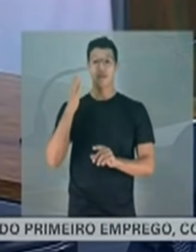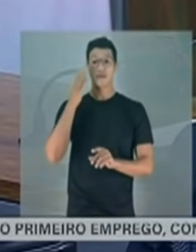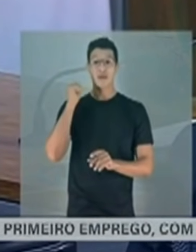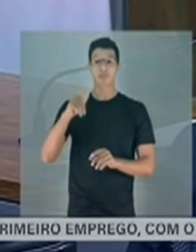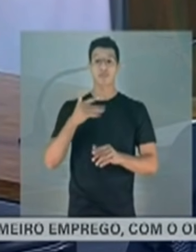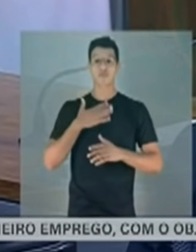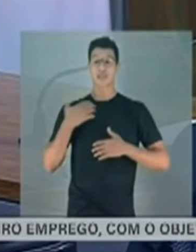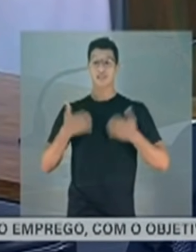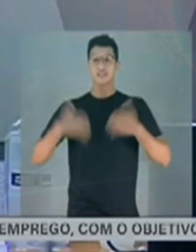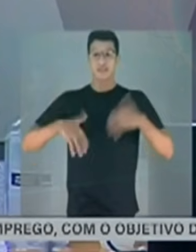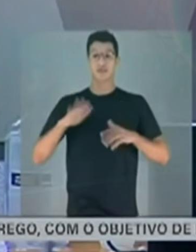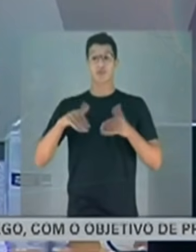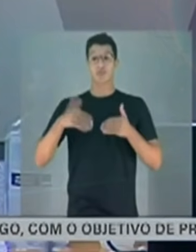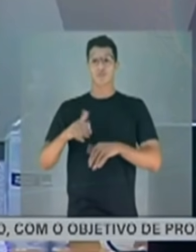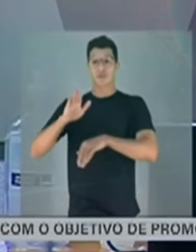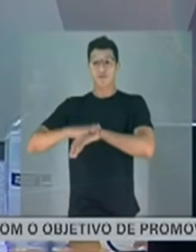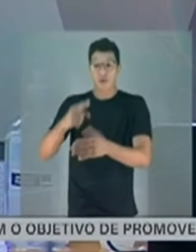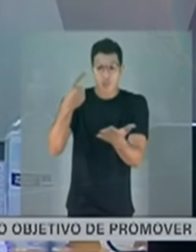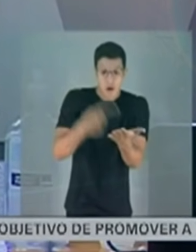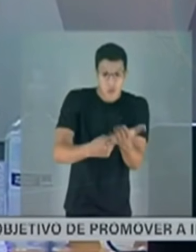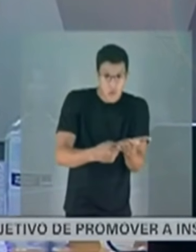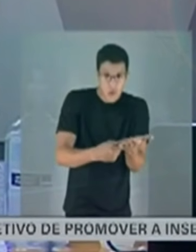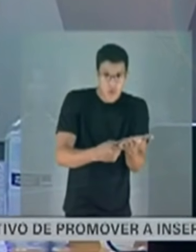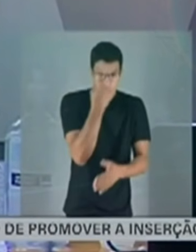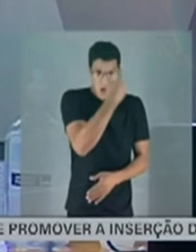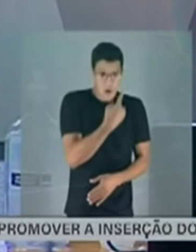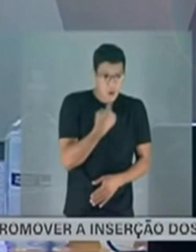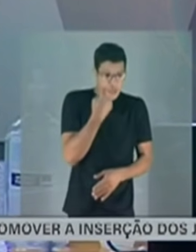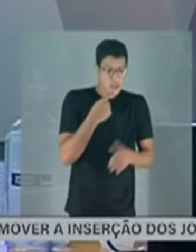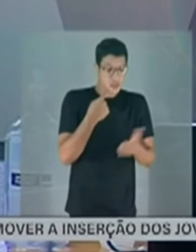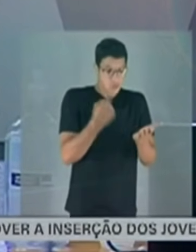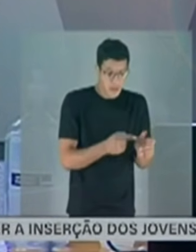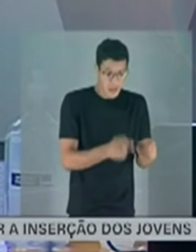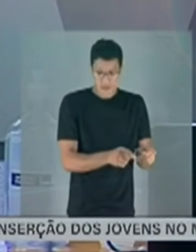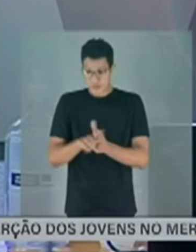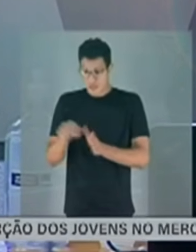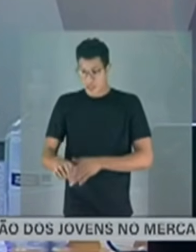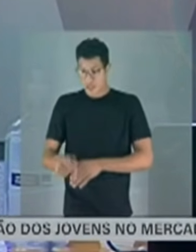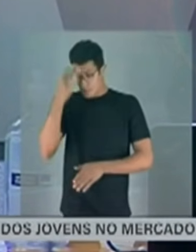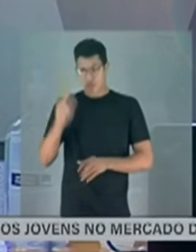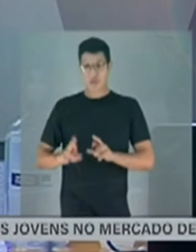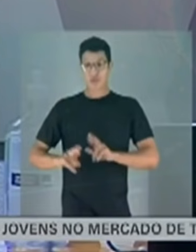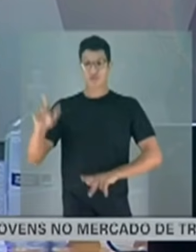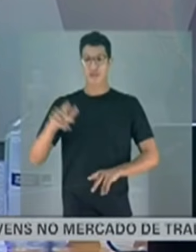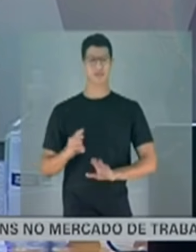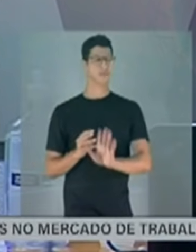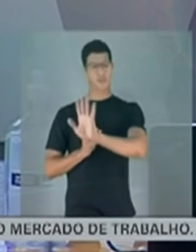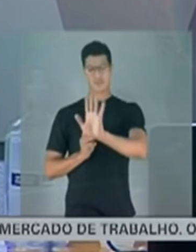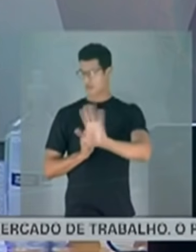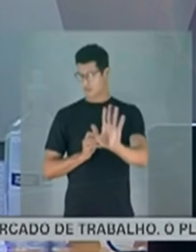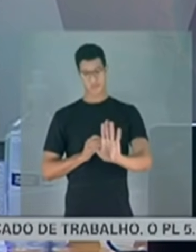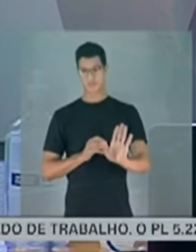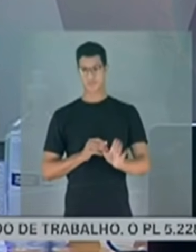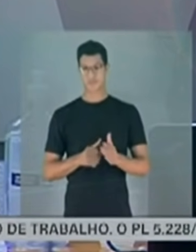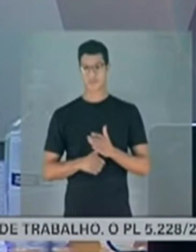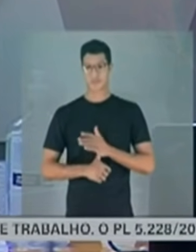intranquilo? É quando você faz um acordo depois de passar uma hora lá e chega aqui e as pessoas fazem diferente. Não. Vamos lá,